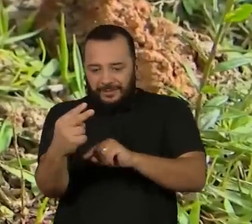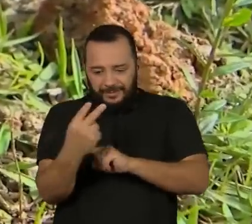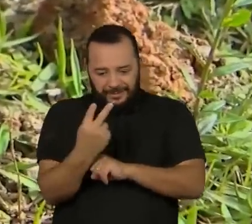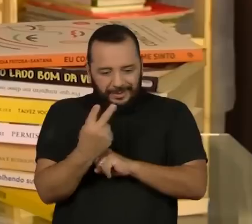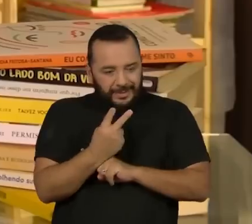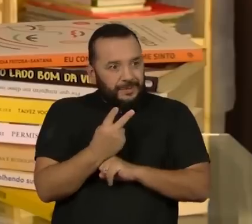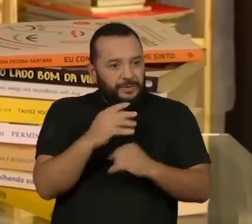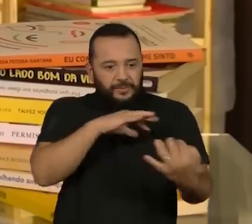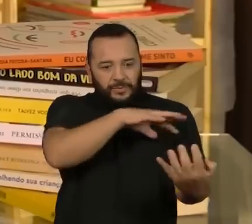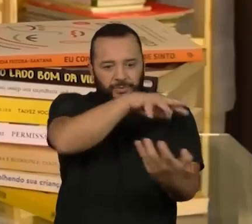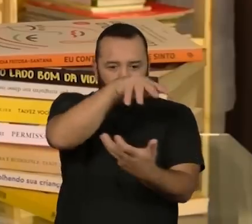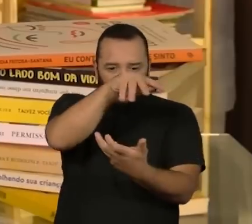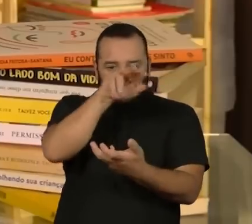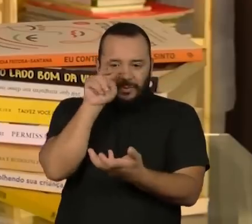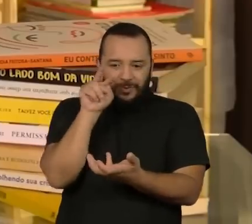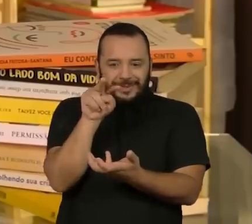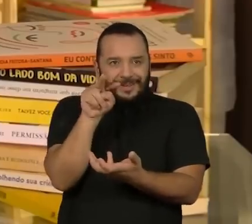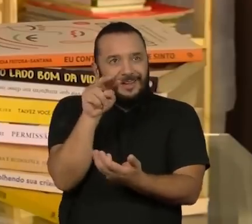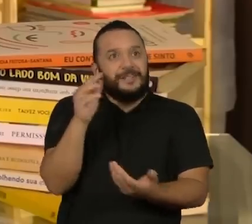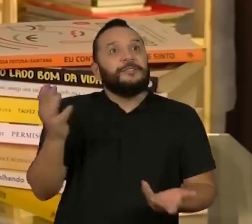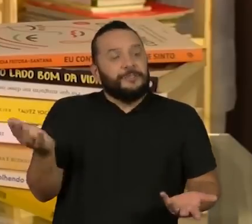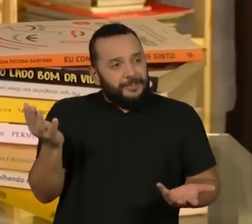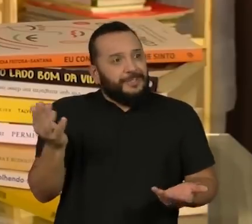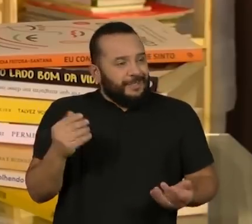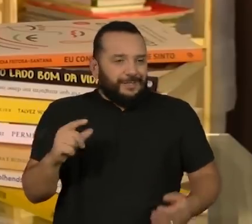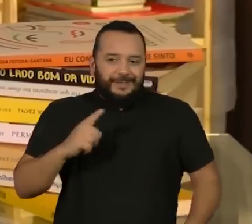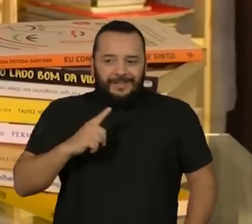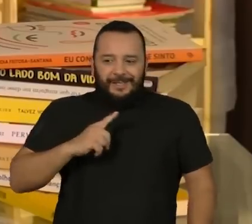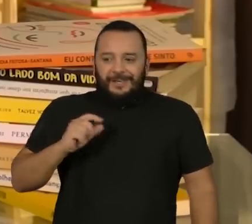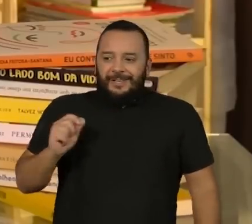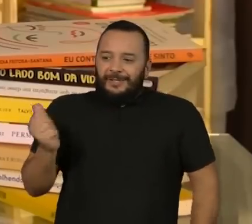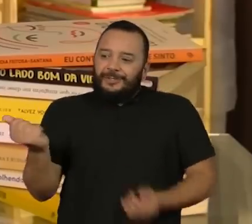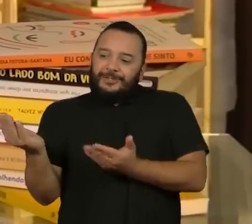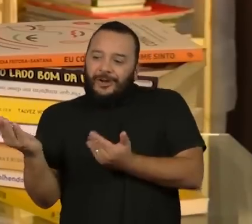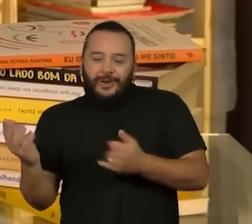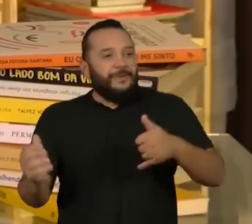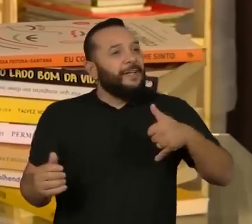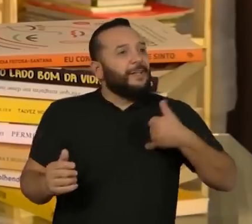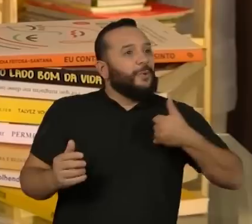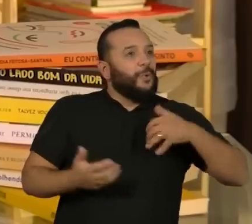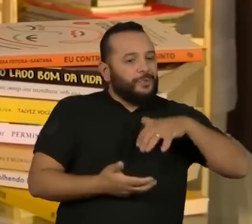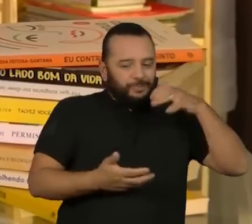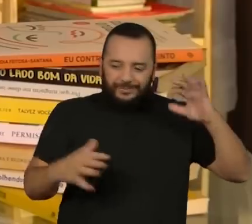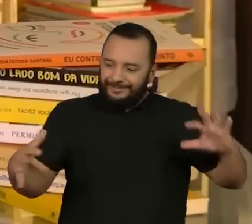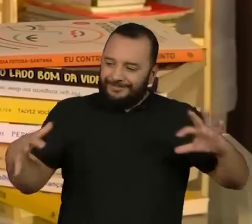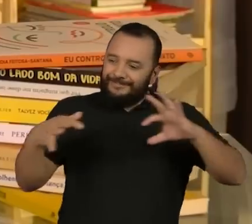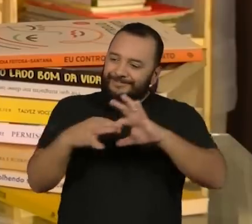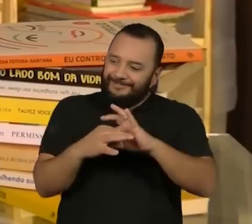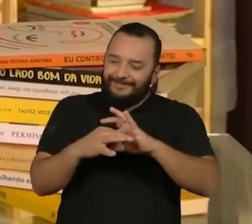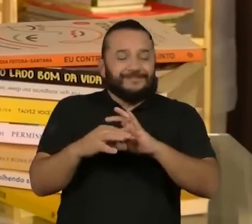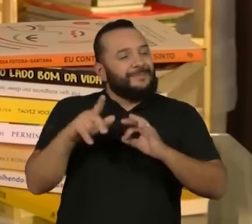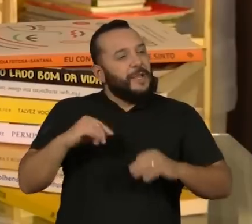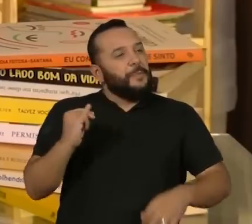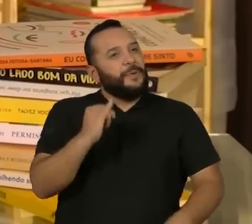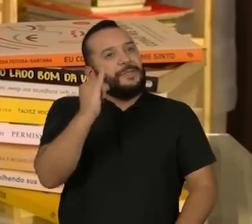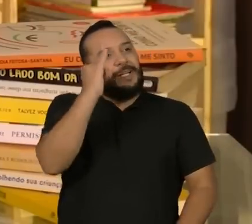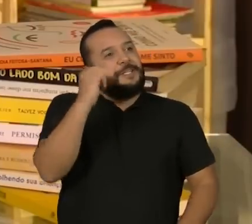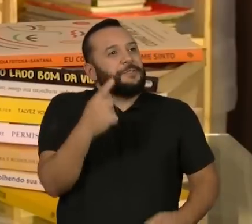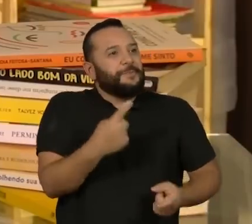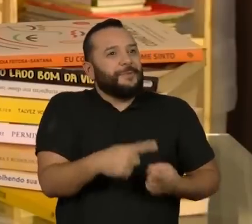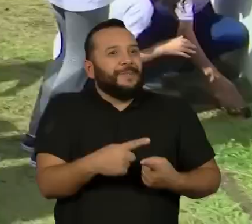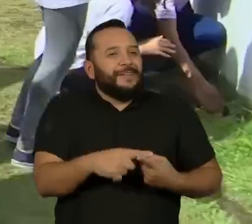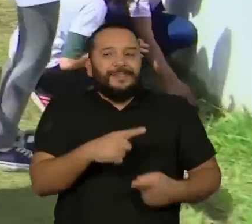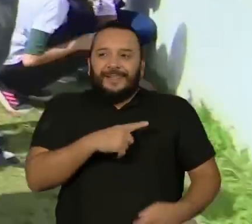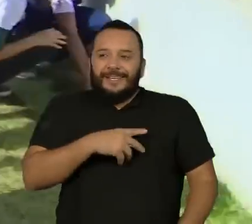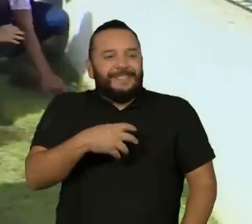planeta. O encontro presencial entre os jovens e os idosos, ele é importantíssimo porque a gente tem uma questão dos sentidos,